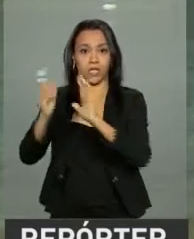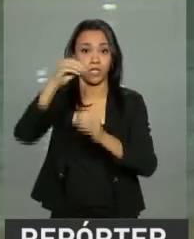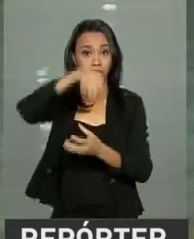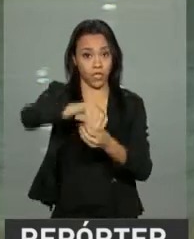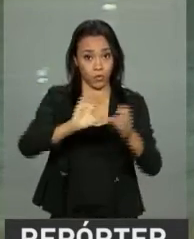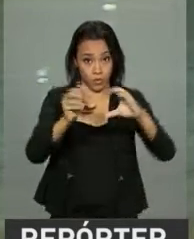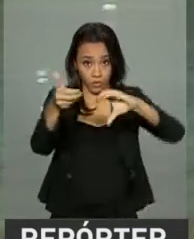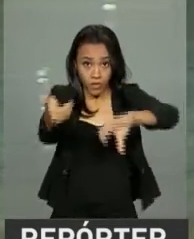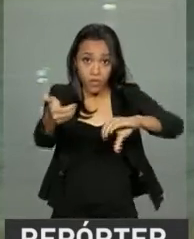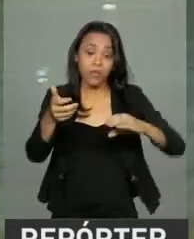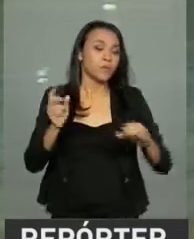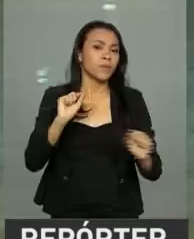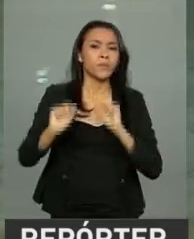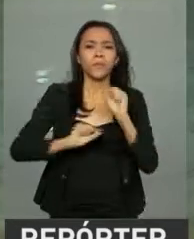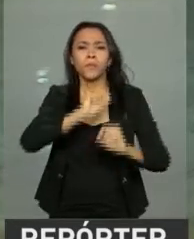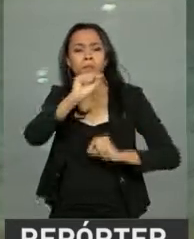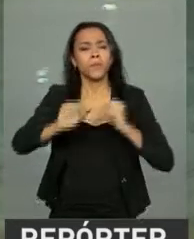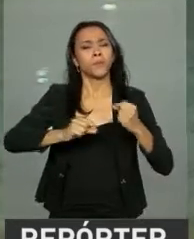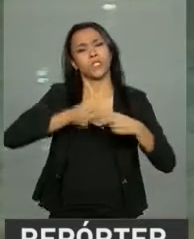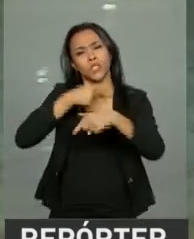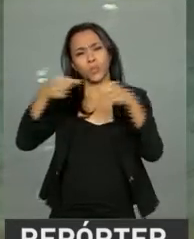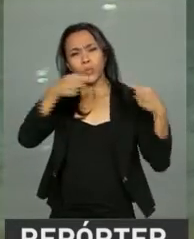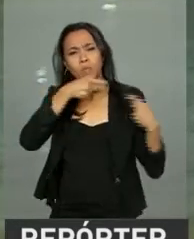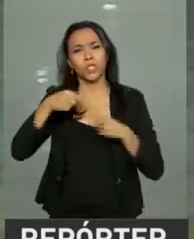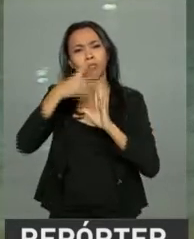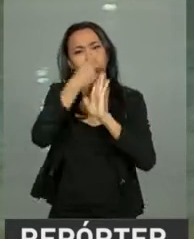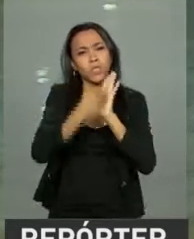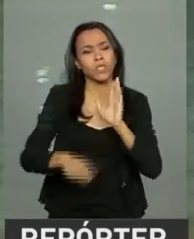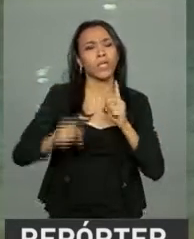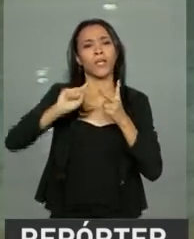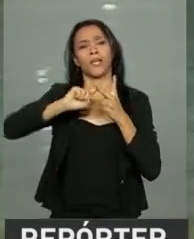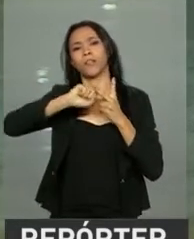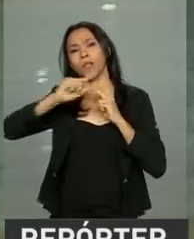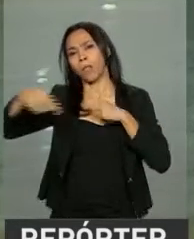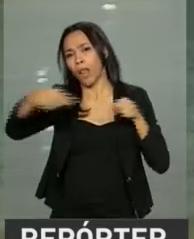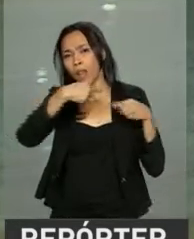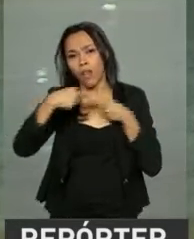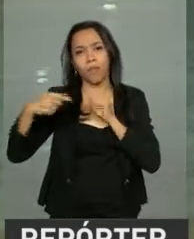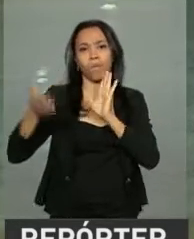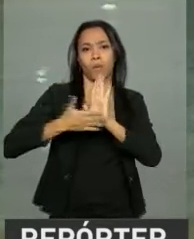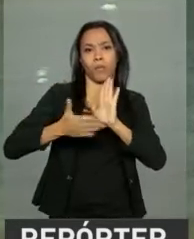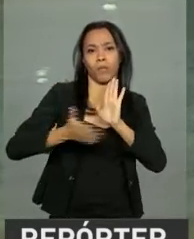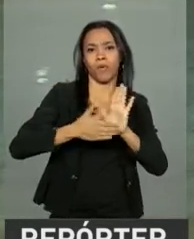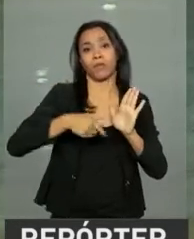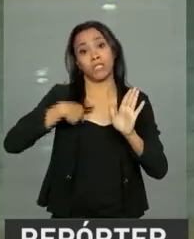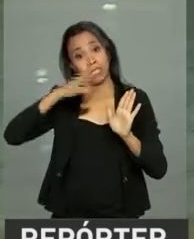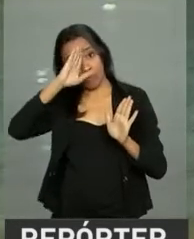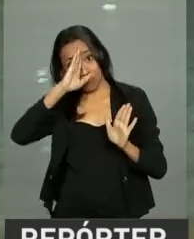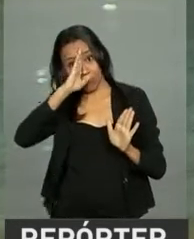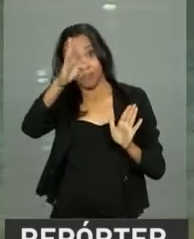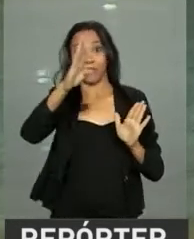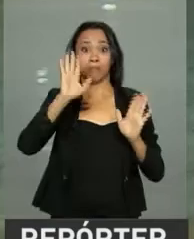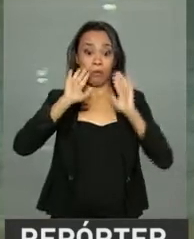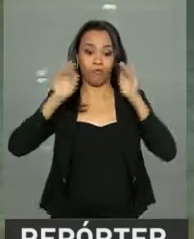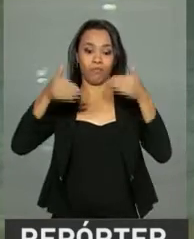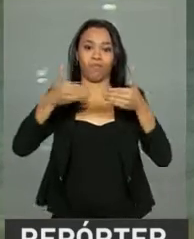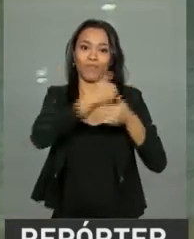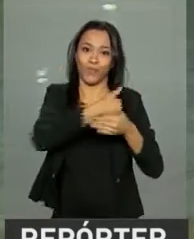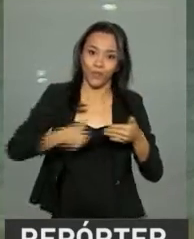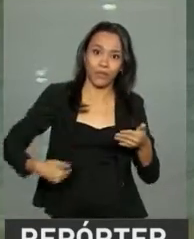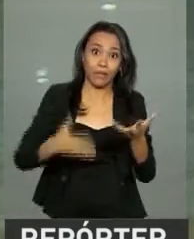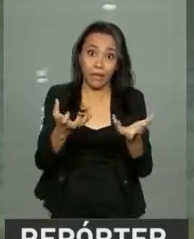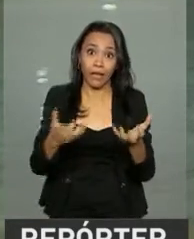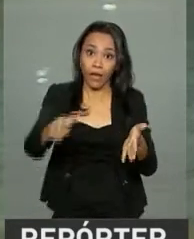congresso nacional para discutir os projetos as propostas que são prioridades que o governo quer ver aprovadas